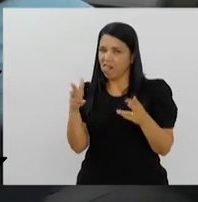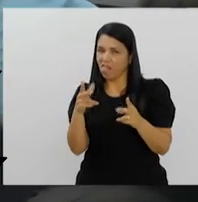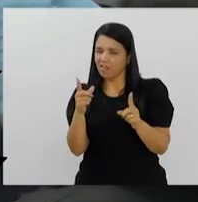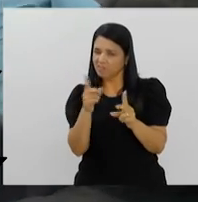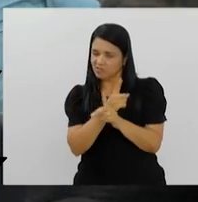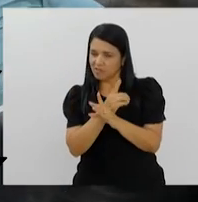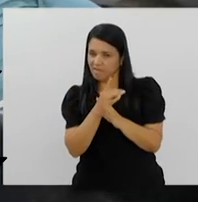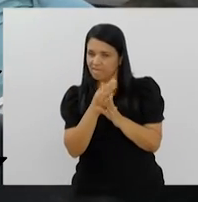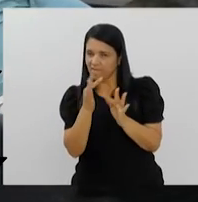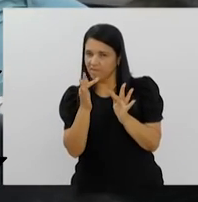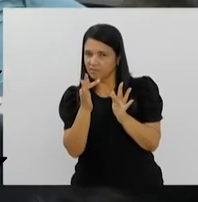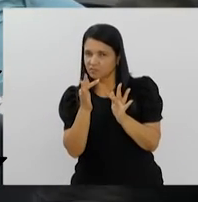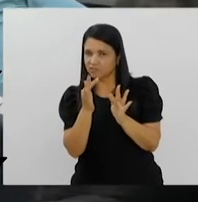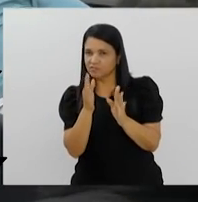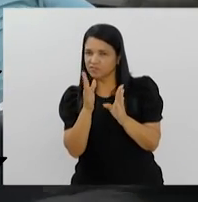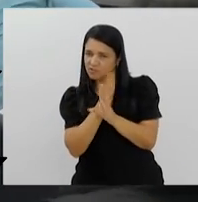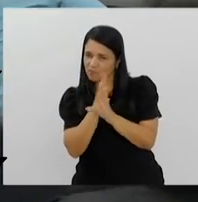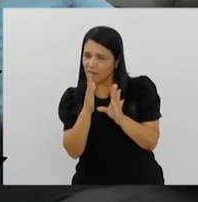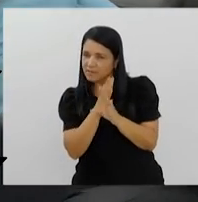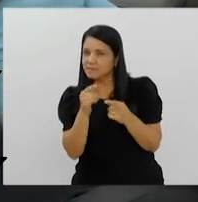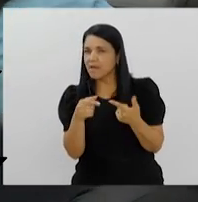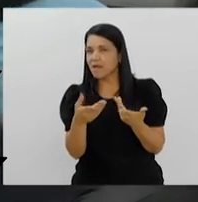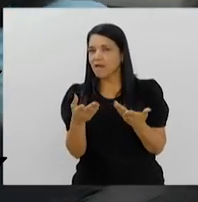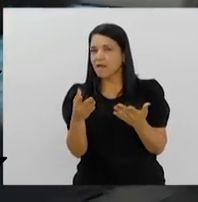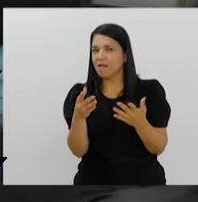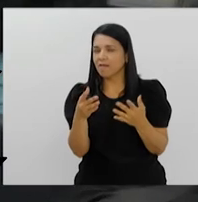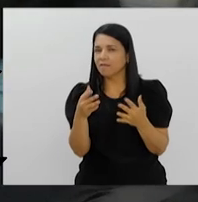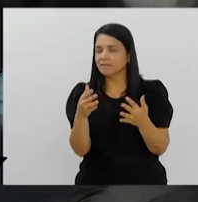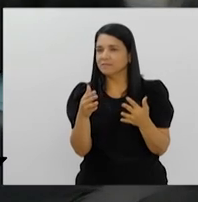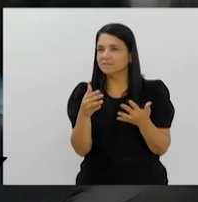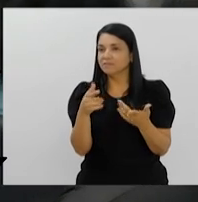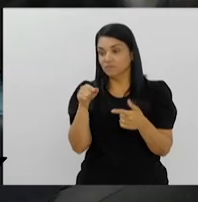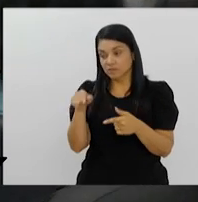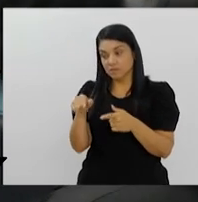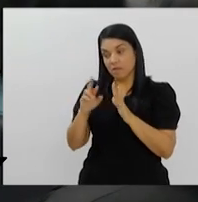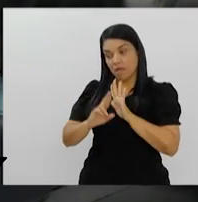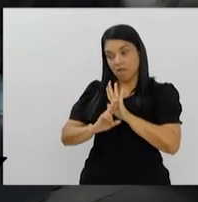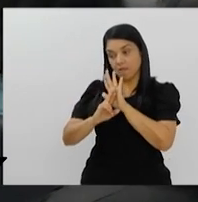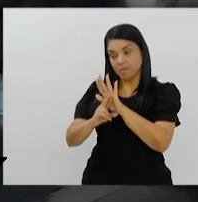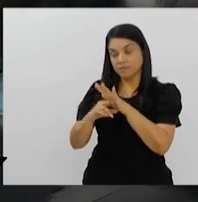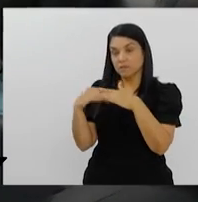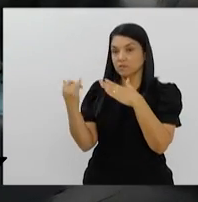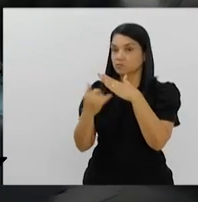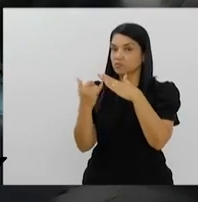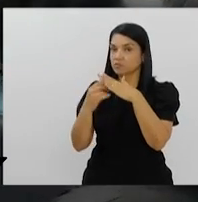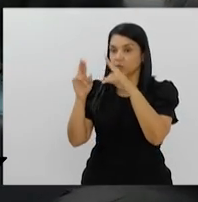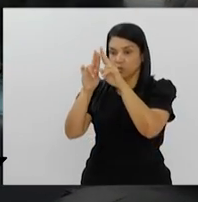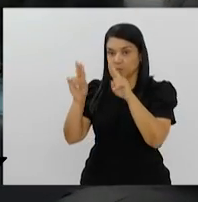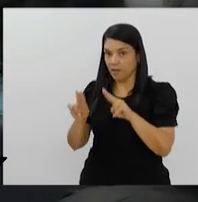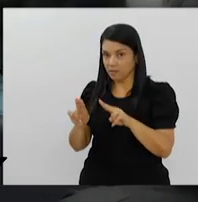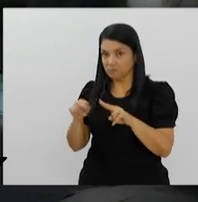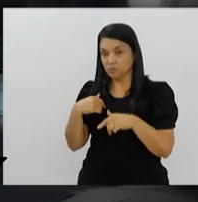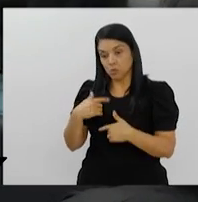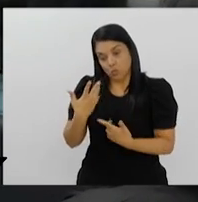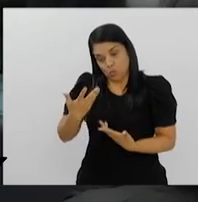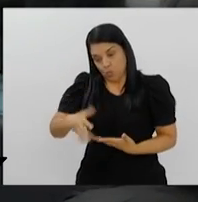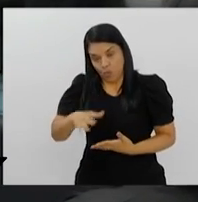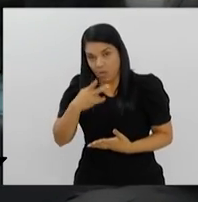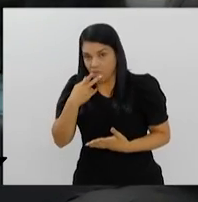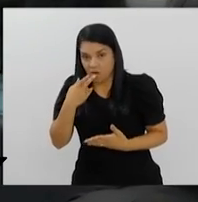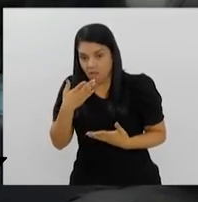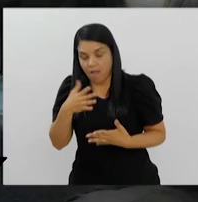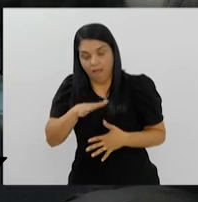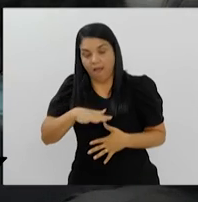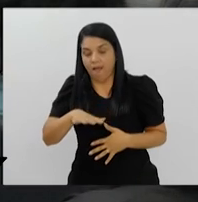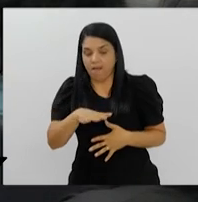sobre departamento jurídico o senhor tá aqui representando a instituição se o senhor não quiser falar sobre área que não